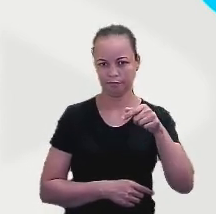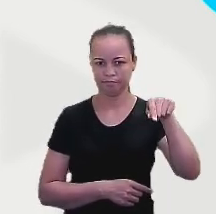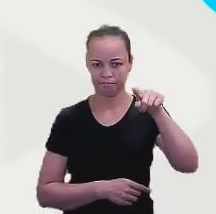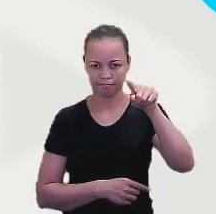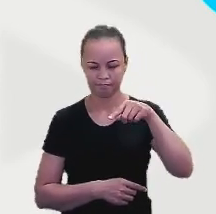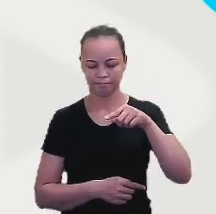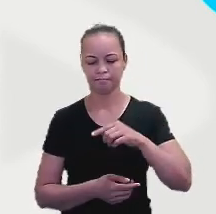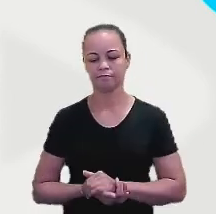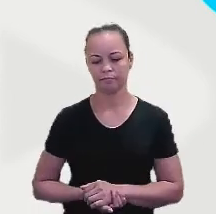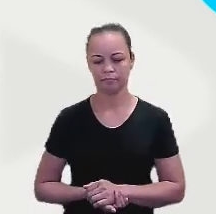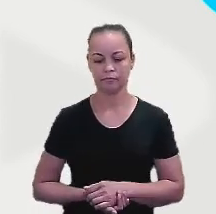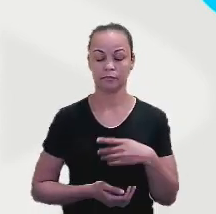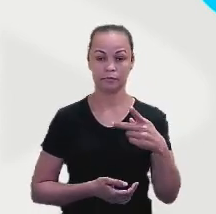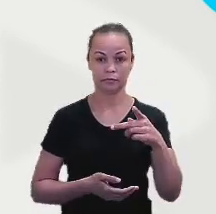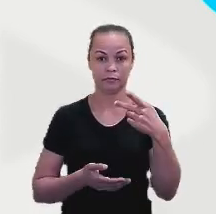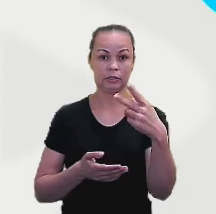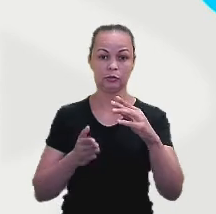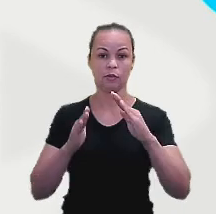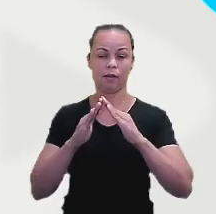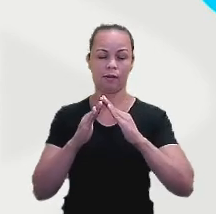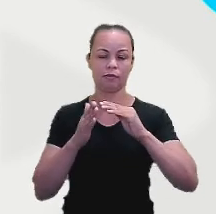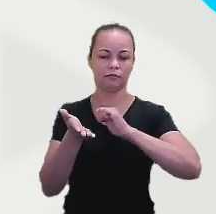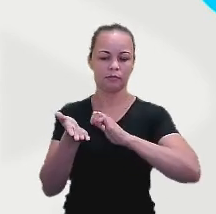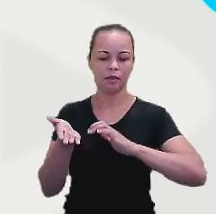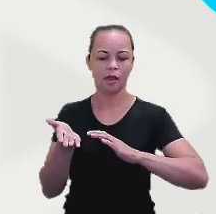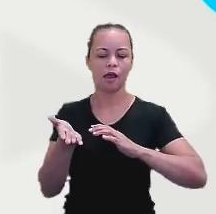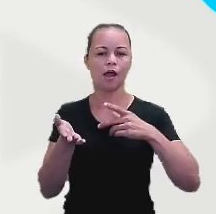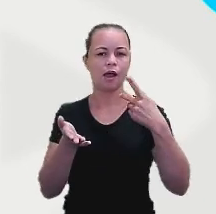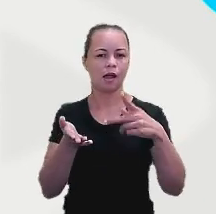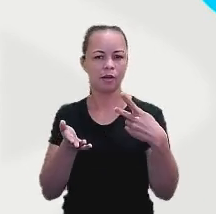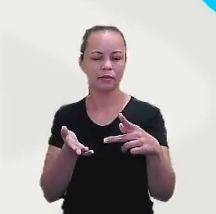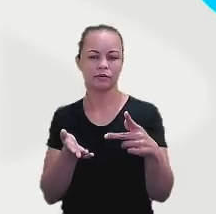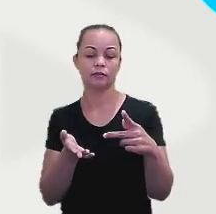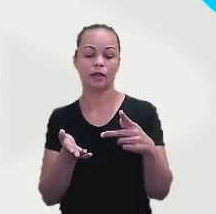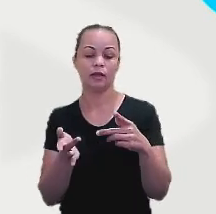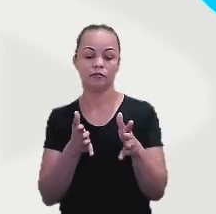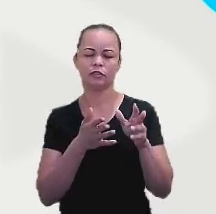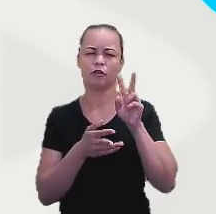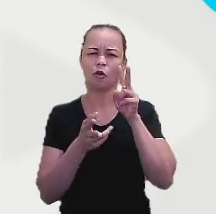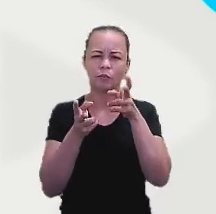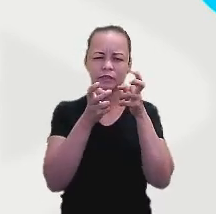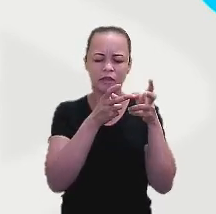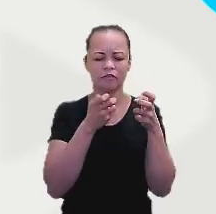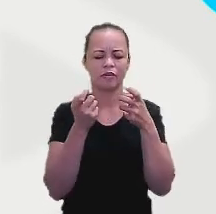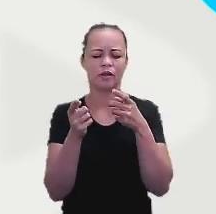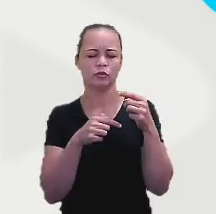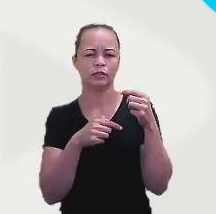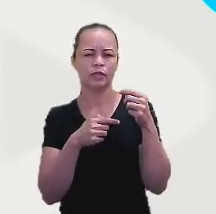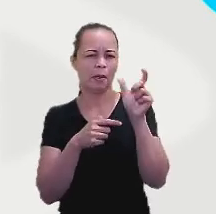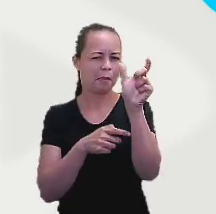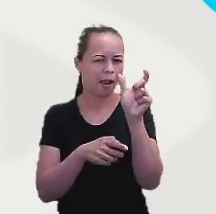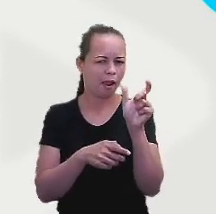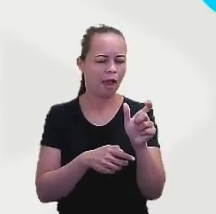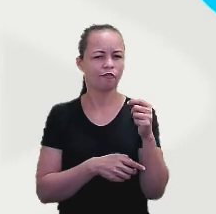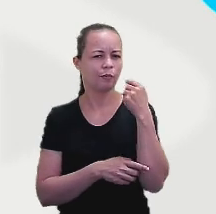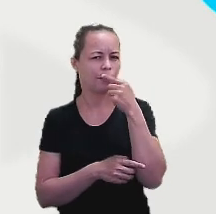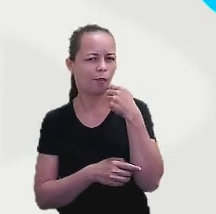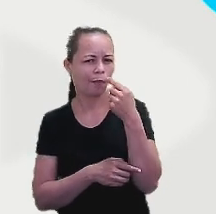vai fazer em casa, tá bom? Você vai olhar essa tabela onde tem algumas palavras, ó, boca, café,